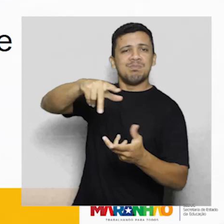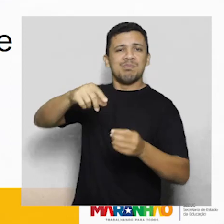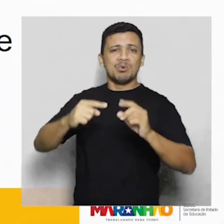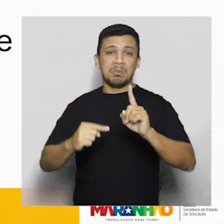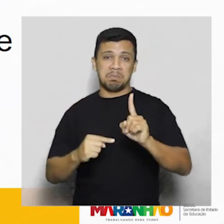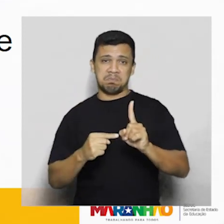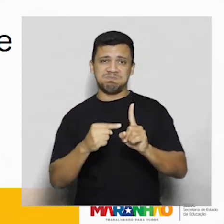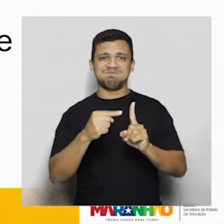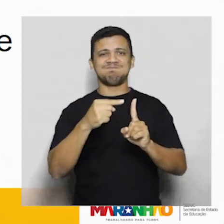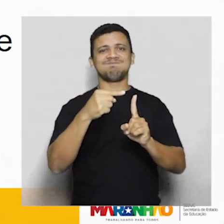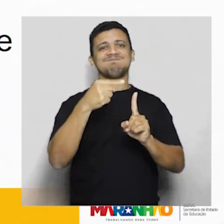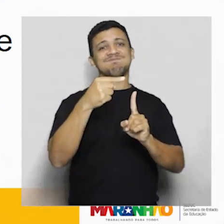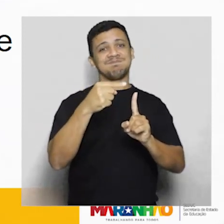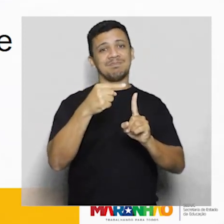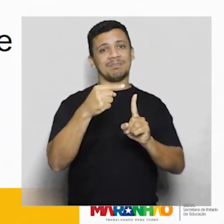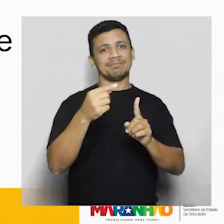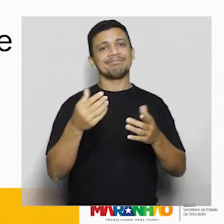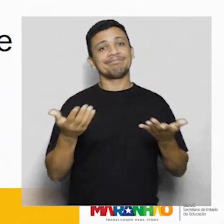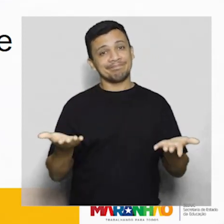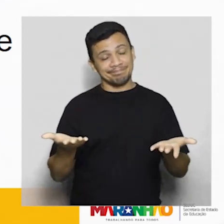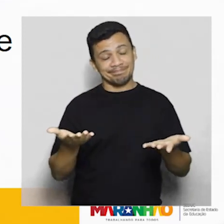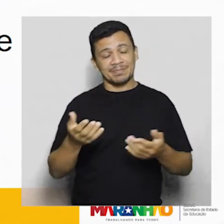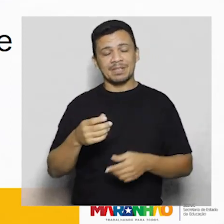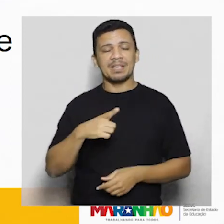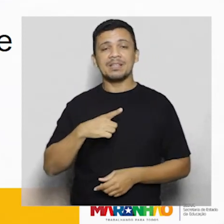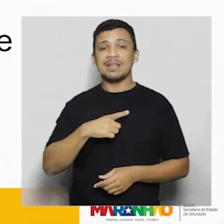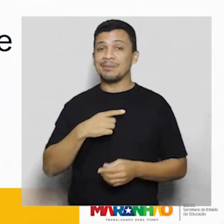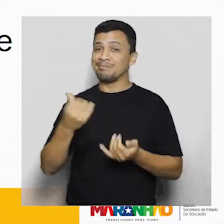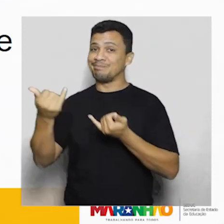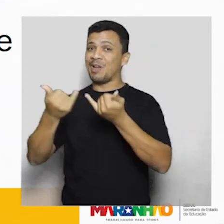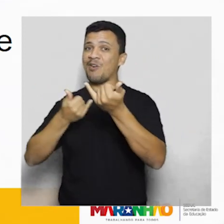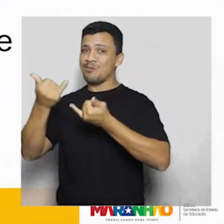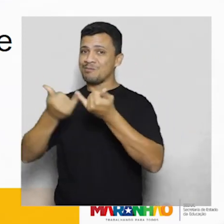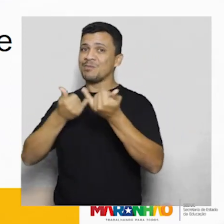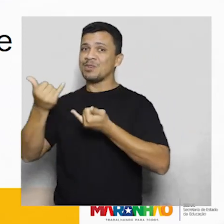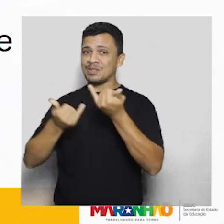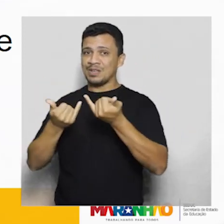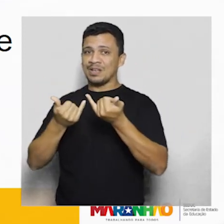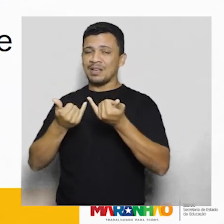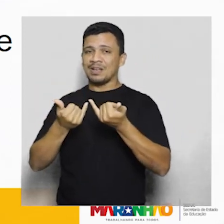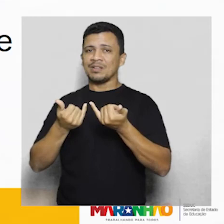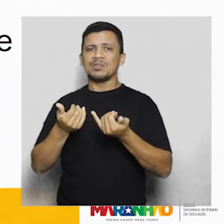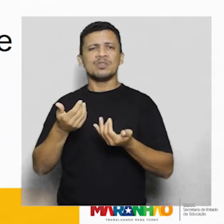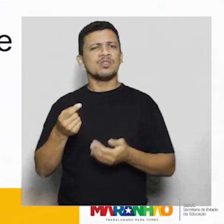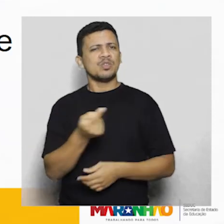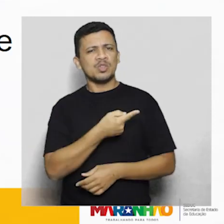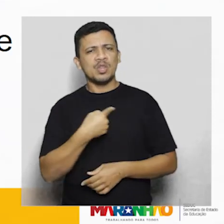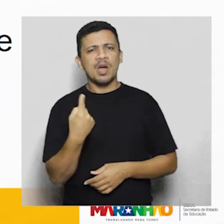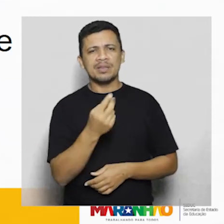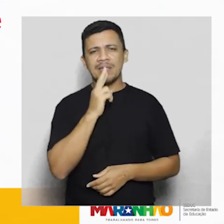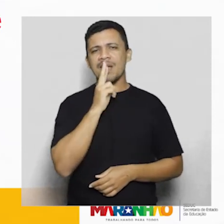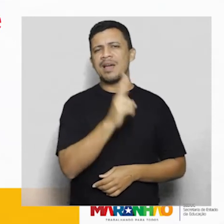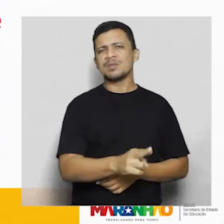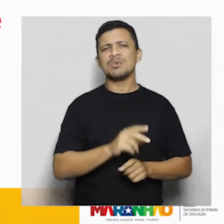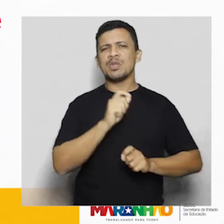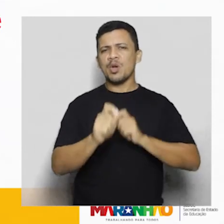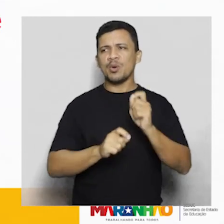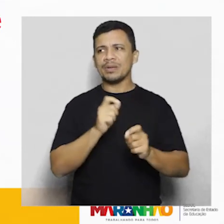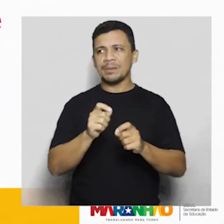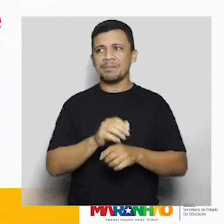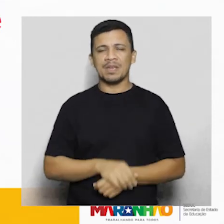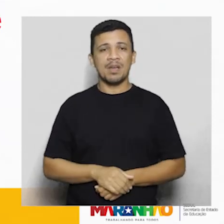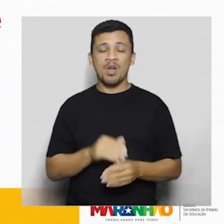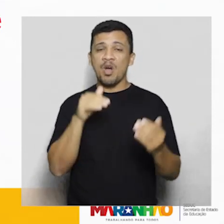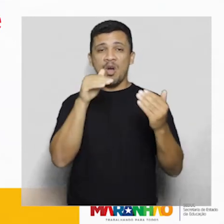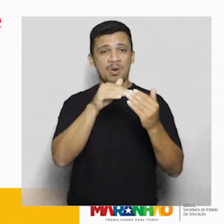planeta então com base nessas informações porque a gente pode concluir de acordo com a maior